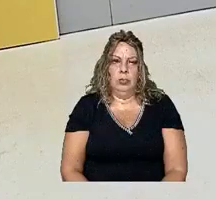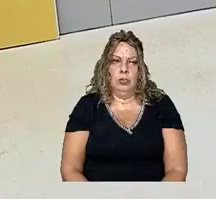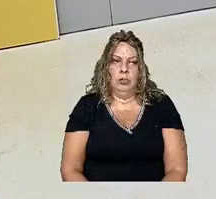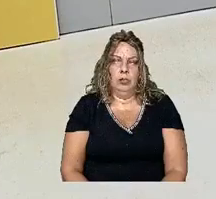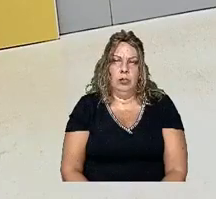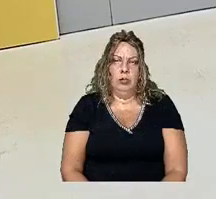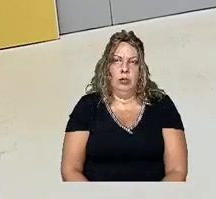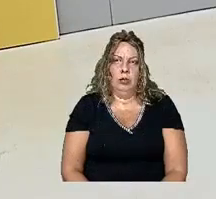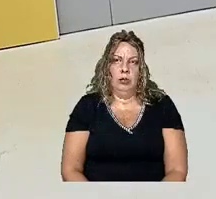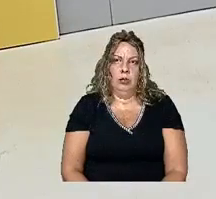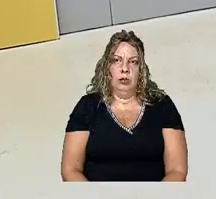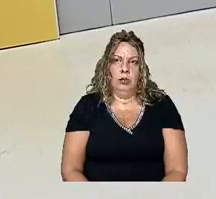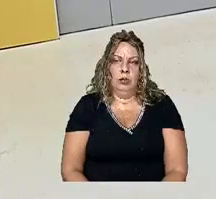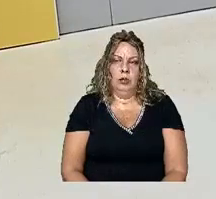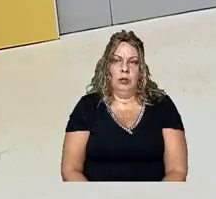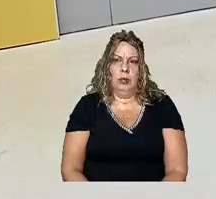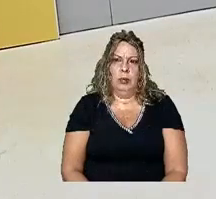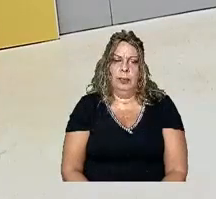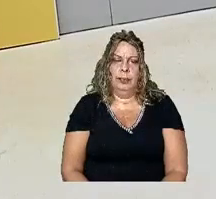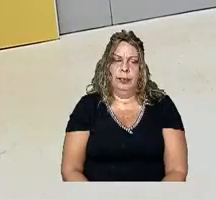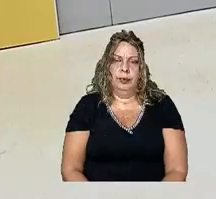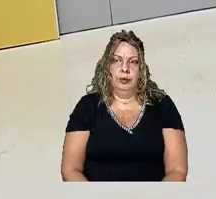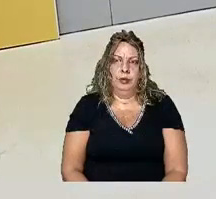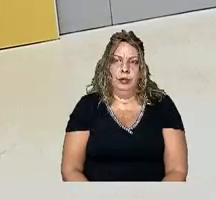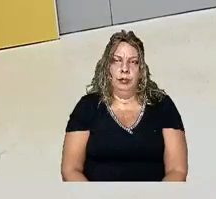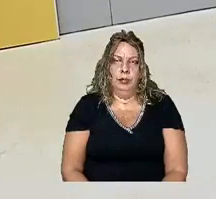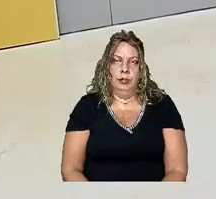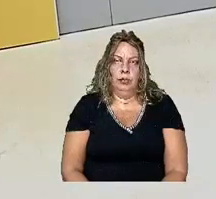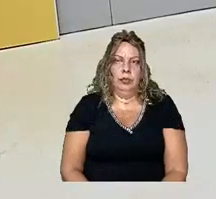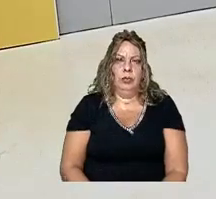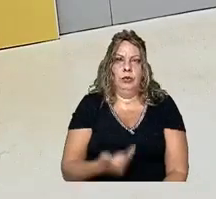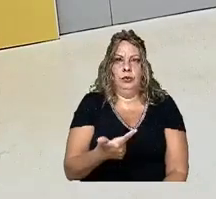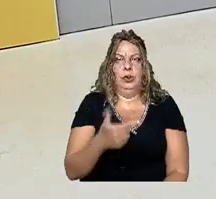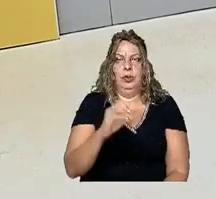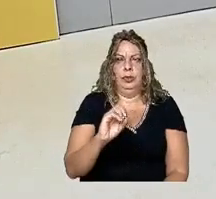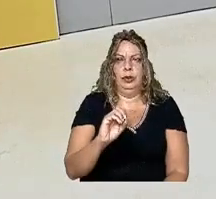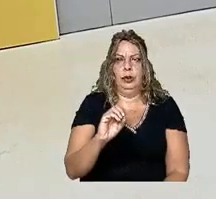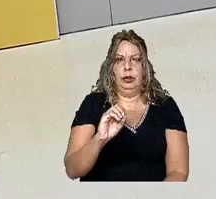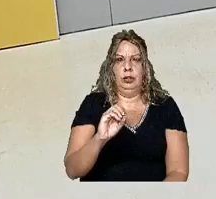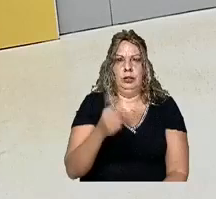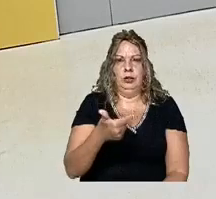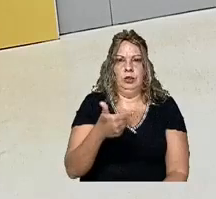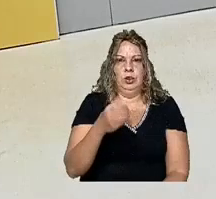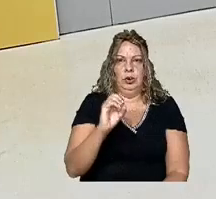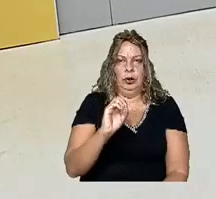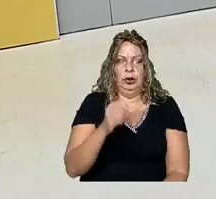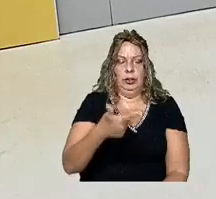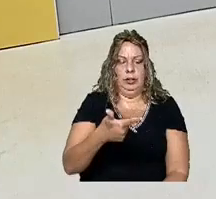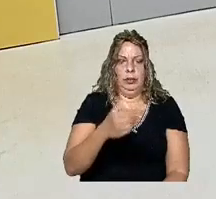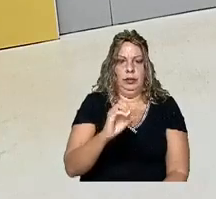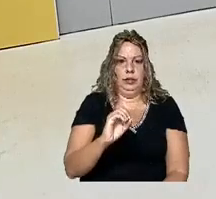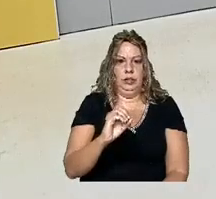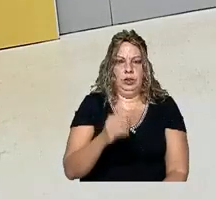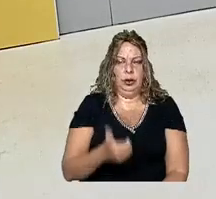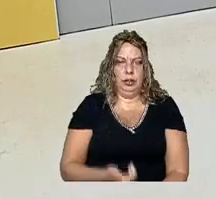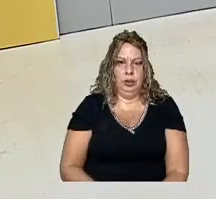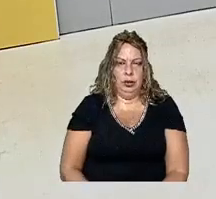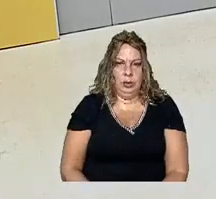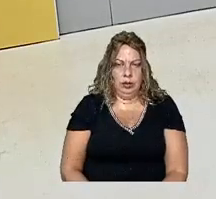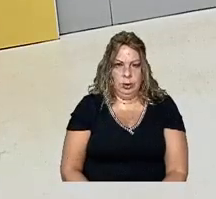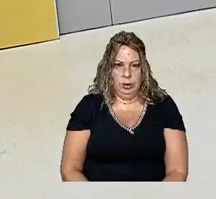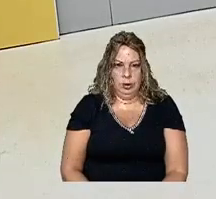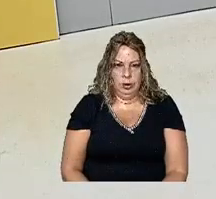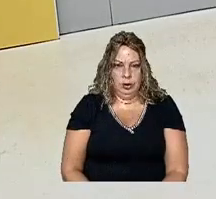Olha aí, subindo mais uma bolinha. Qual será a bolinha da vez? Número 20, minha gente. Número 20.